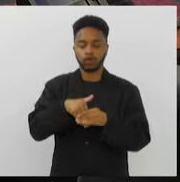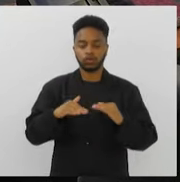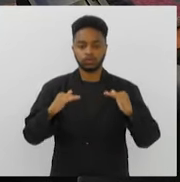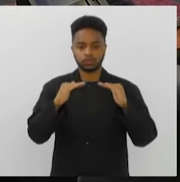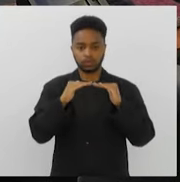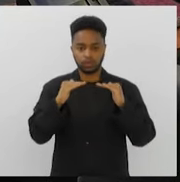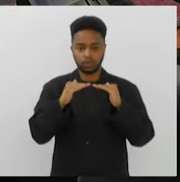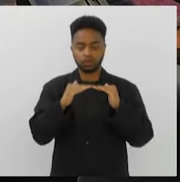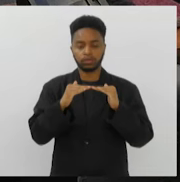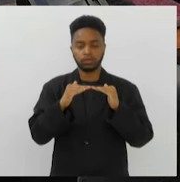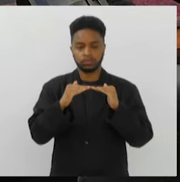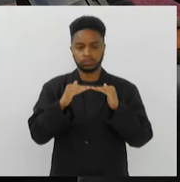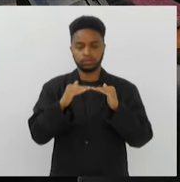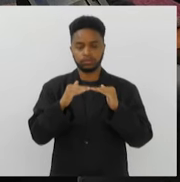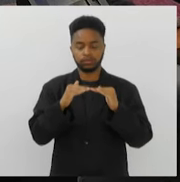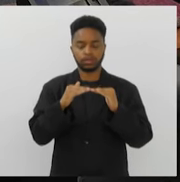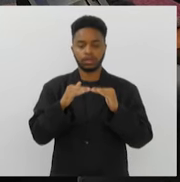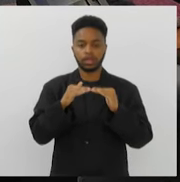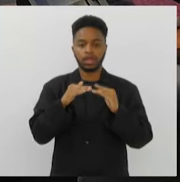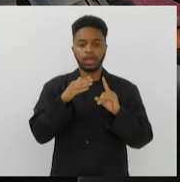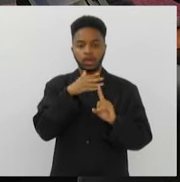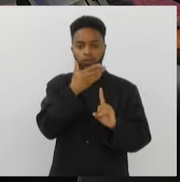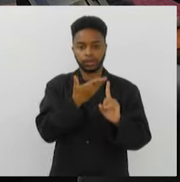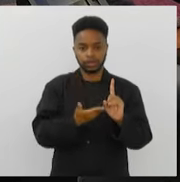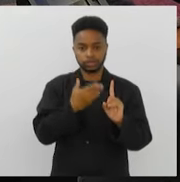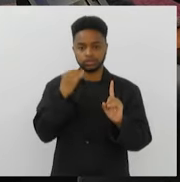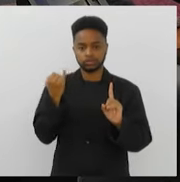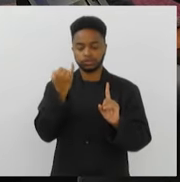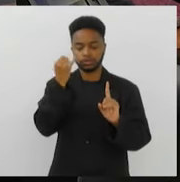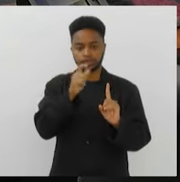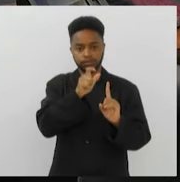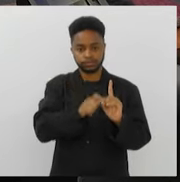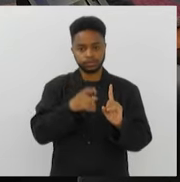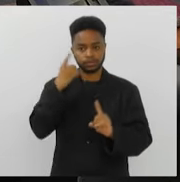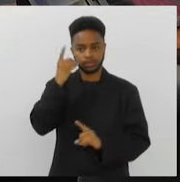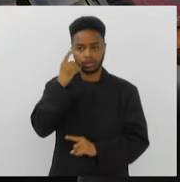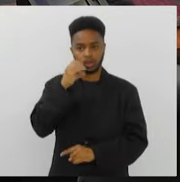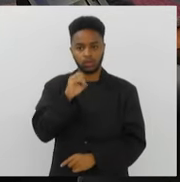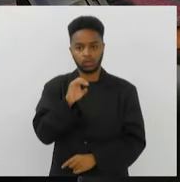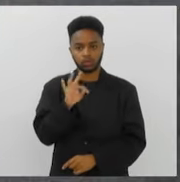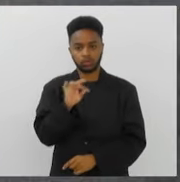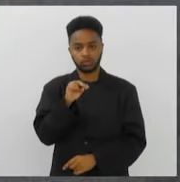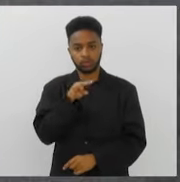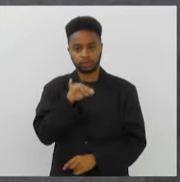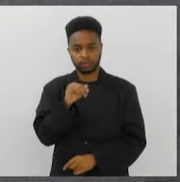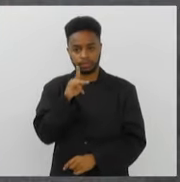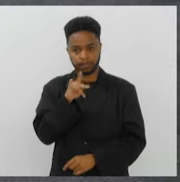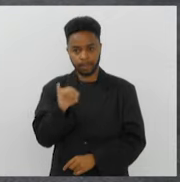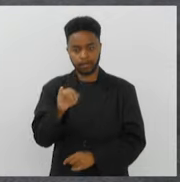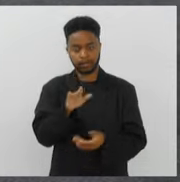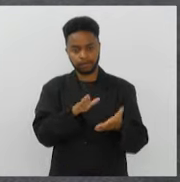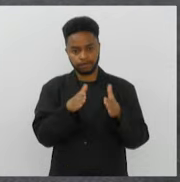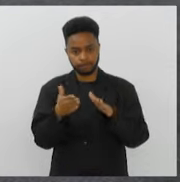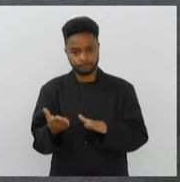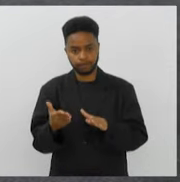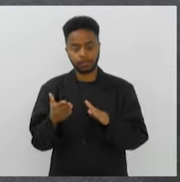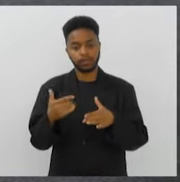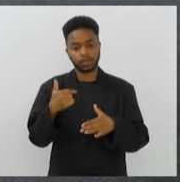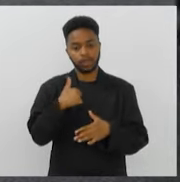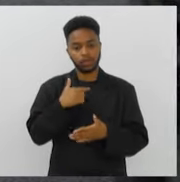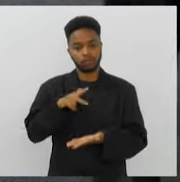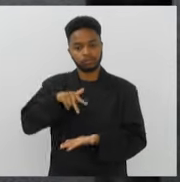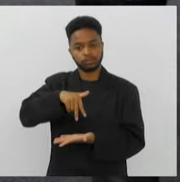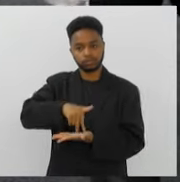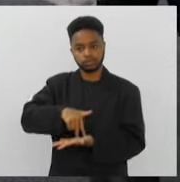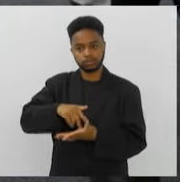favorável a esse reconhecimento muito importante ao deputado Otônio de Paula Pai, que nos deixou. Estou aqui na frente